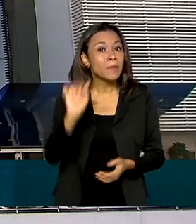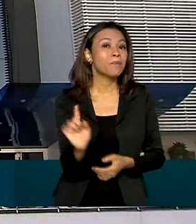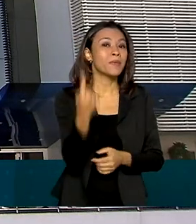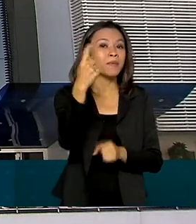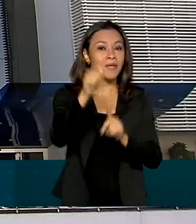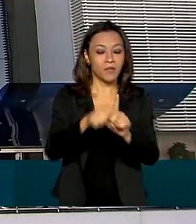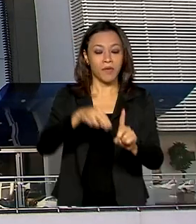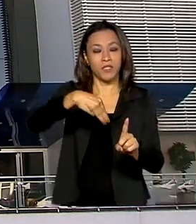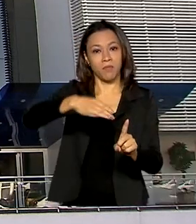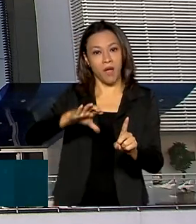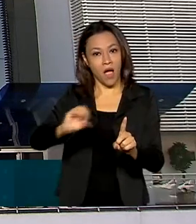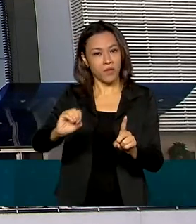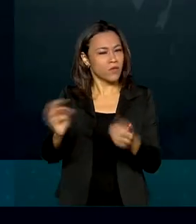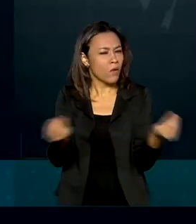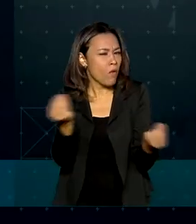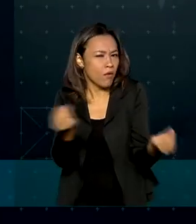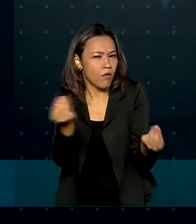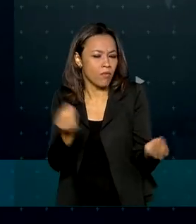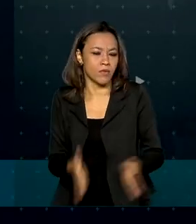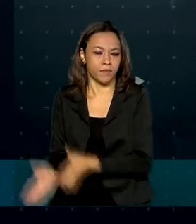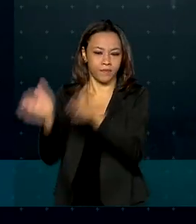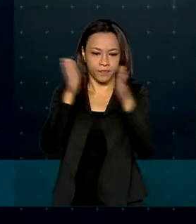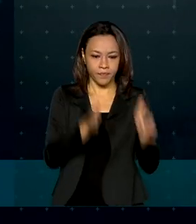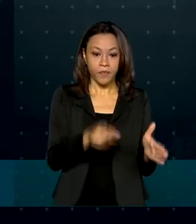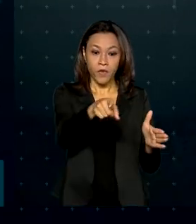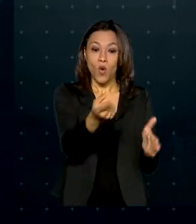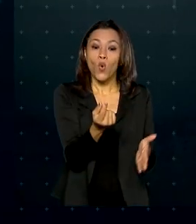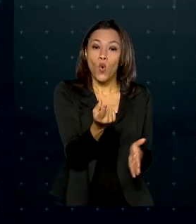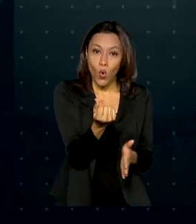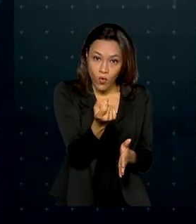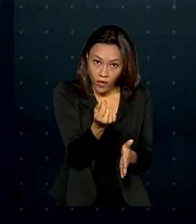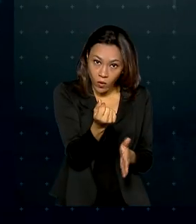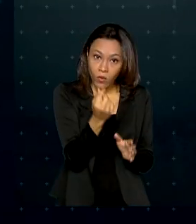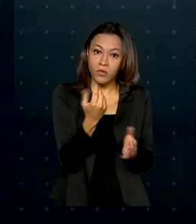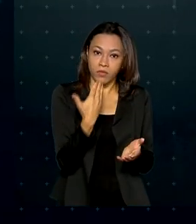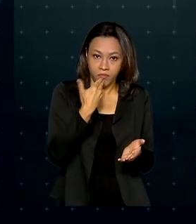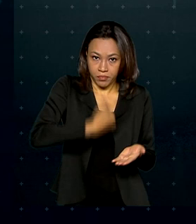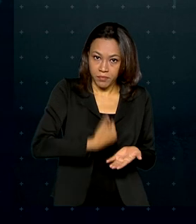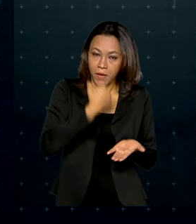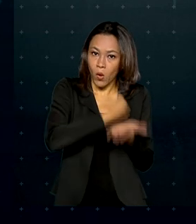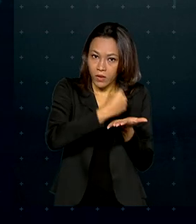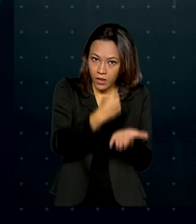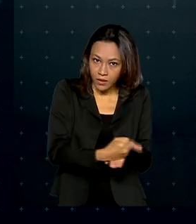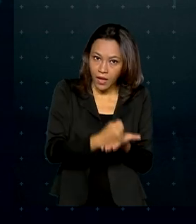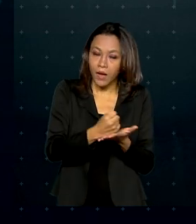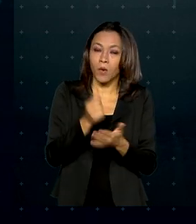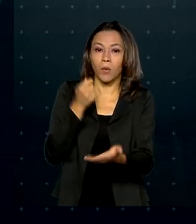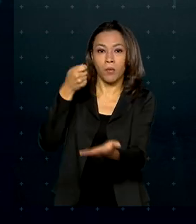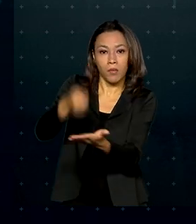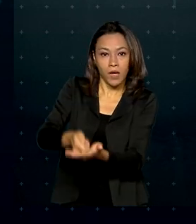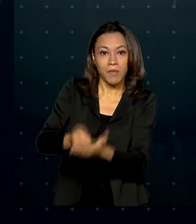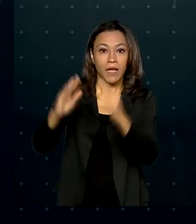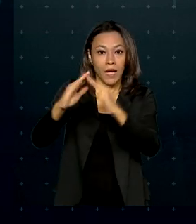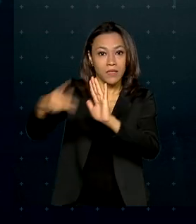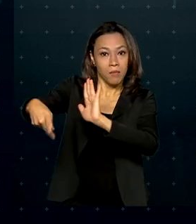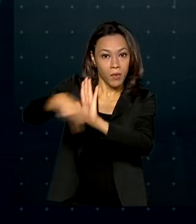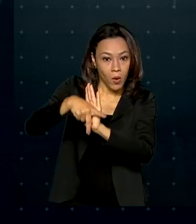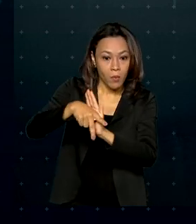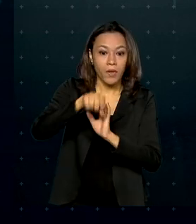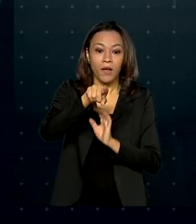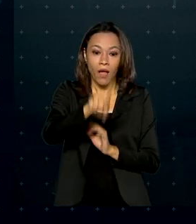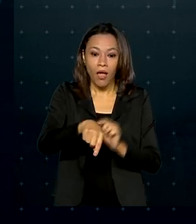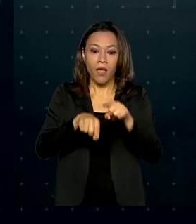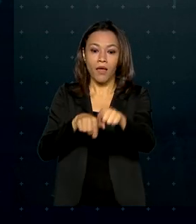de março, e vai funcionar assim. O valor contratado para o financiamento da casa própria será corrigido pela taxa